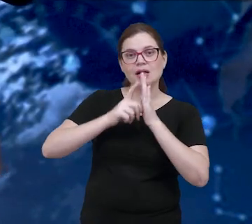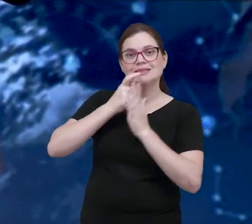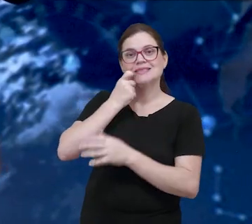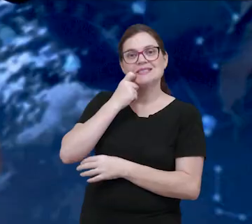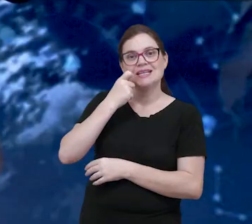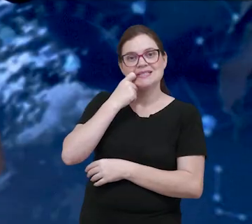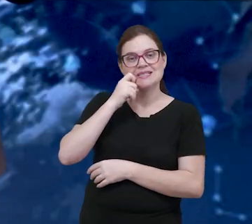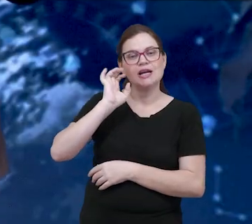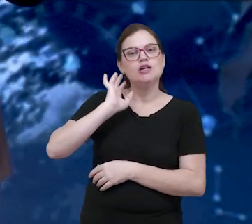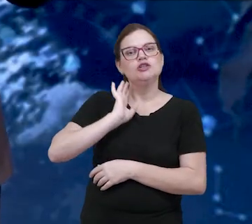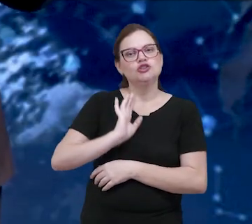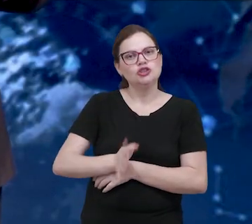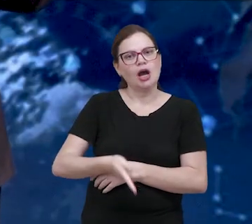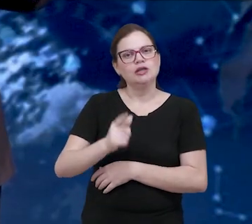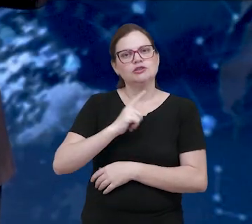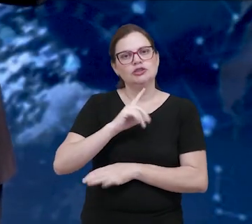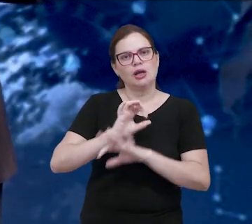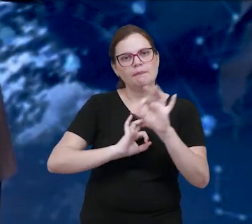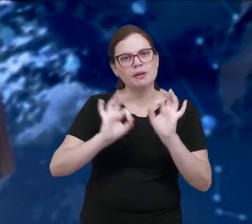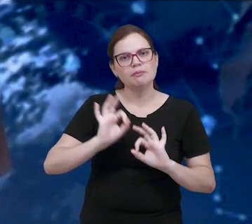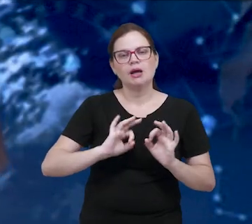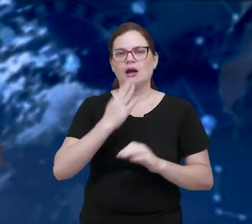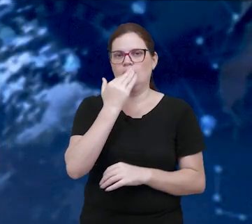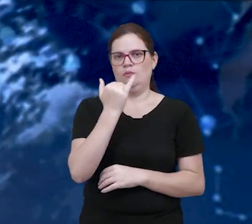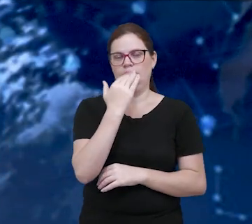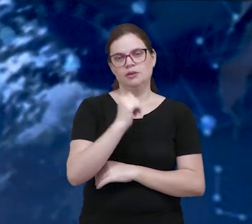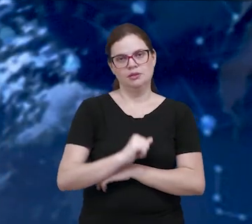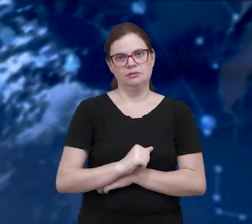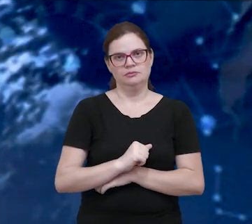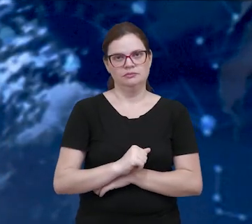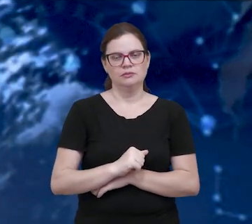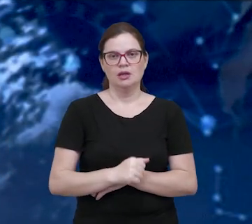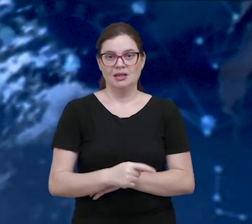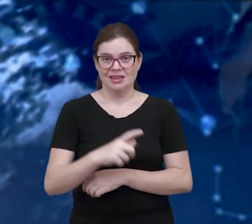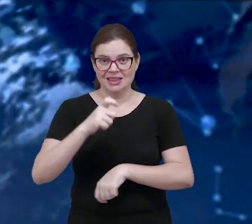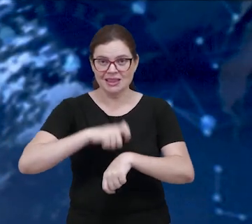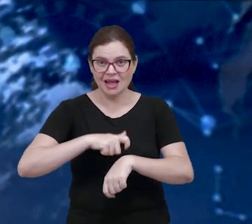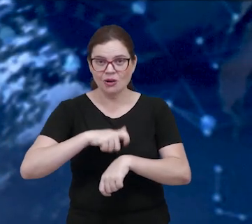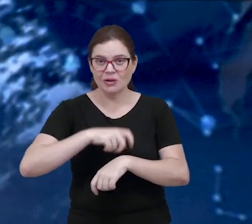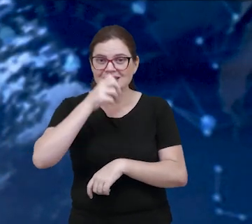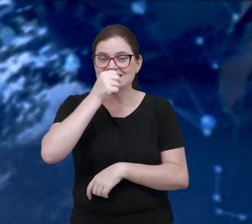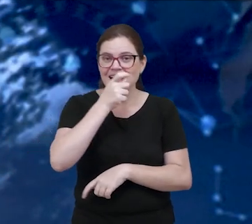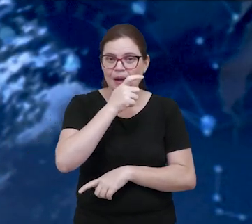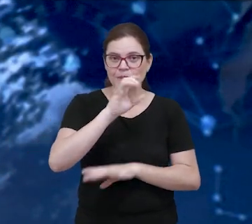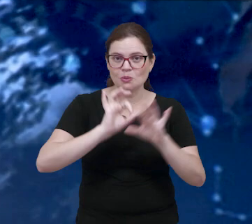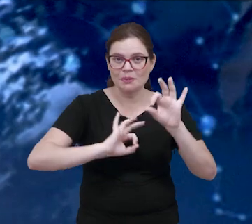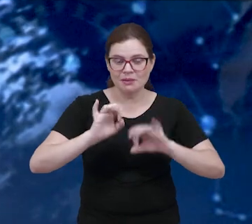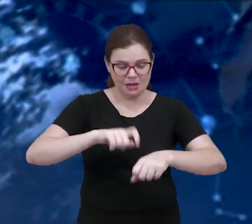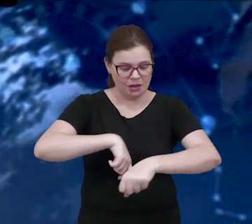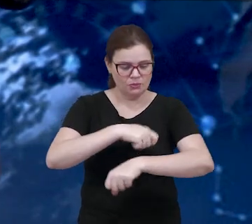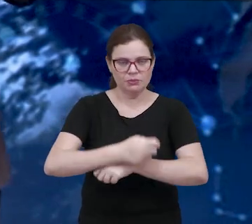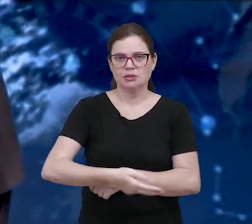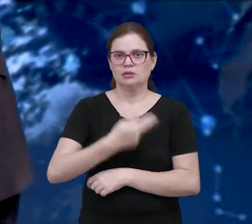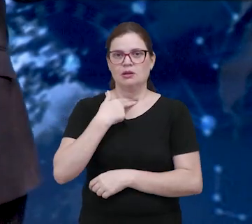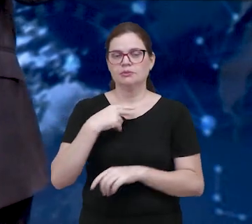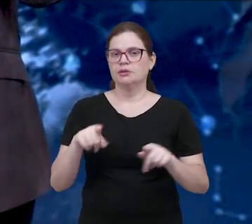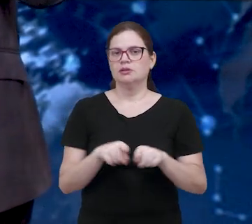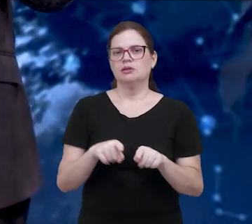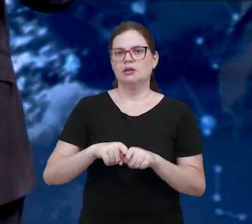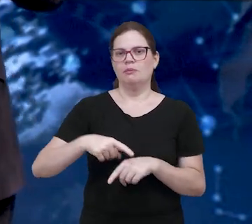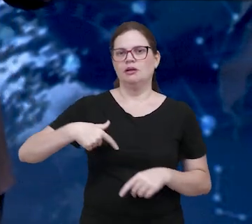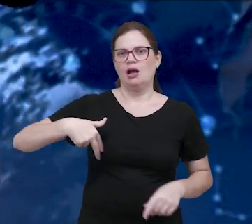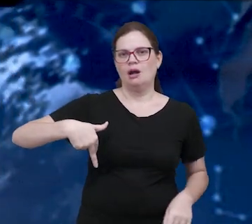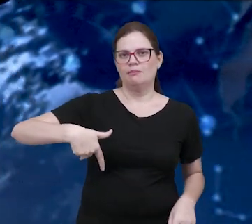antes, não era permitido fazer nesse dia de sábado, grandes caminhadas, né? A caminhada